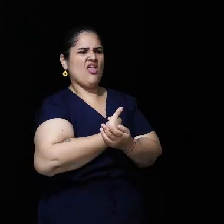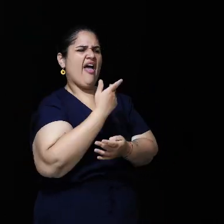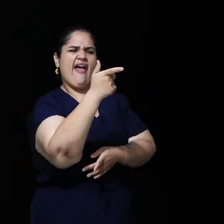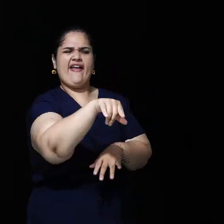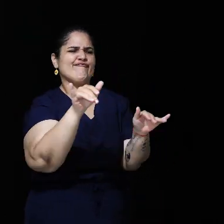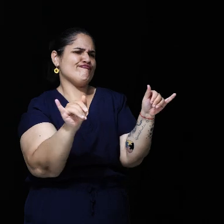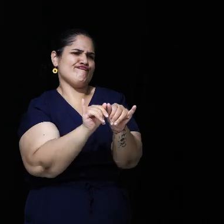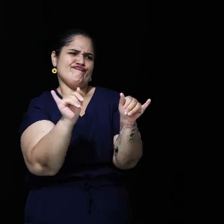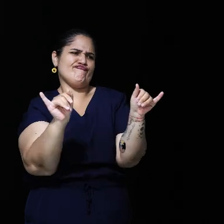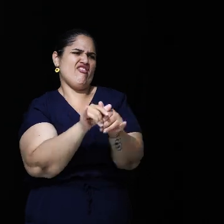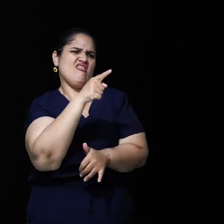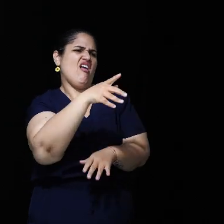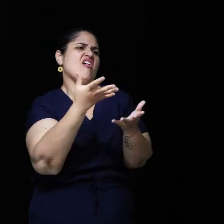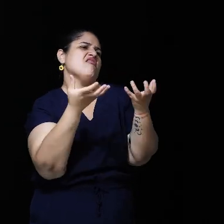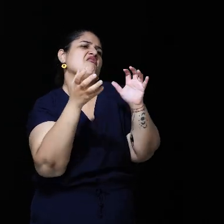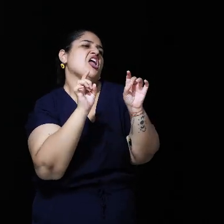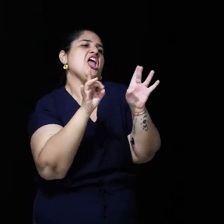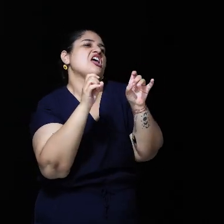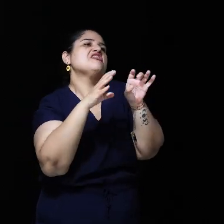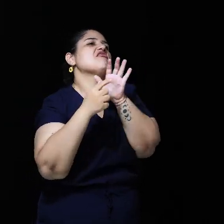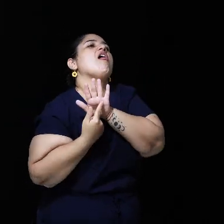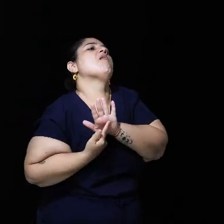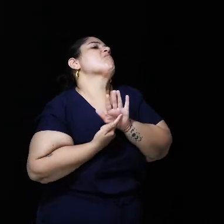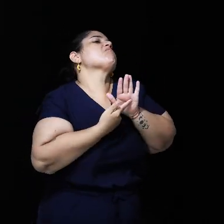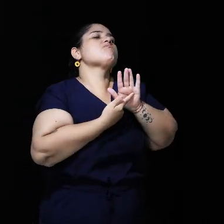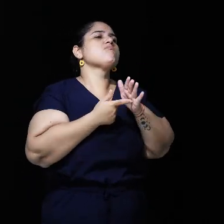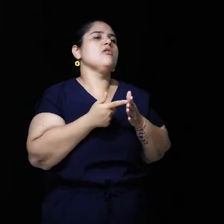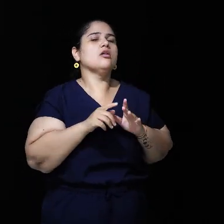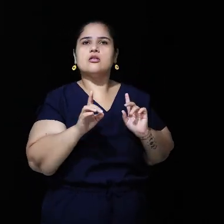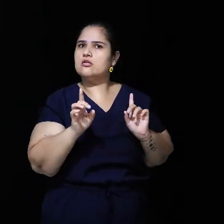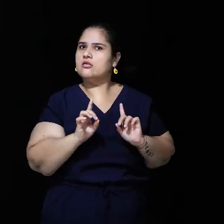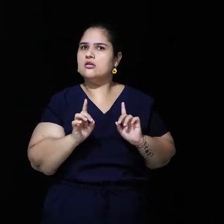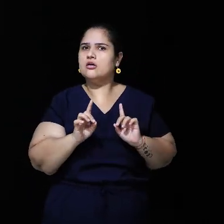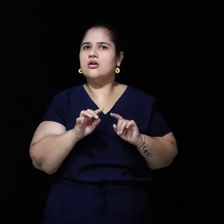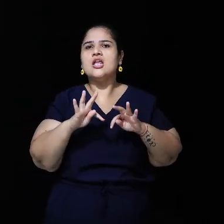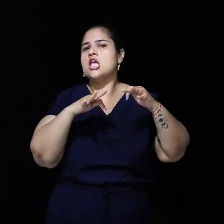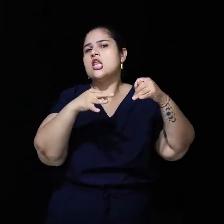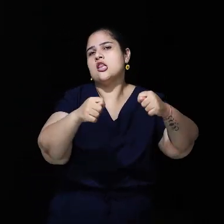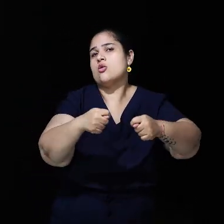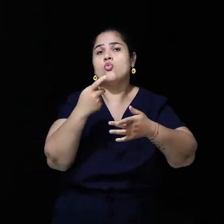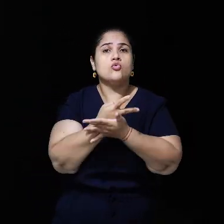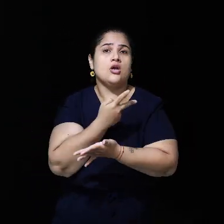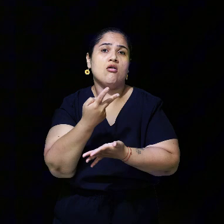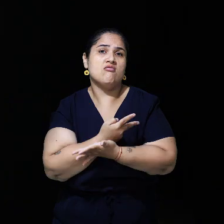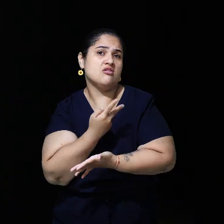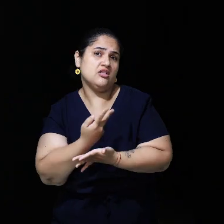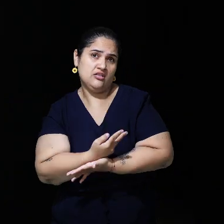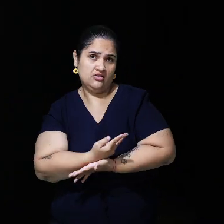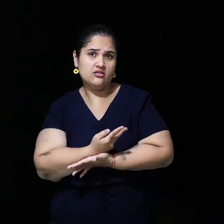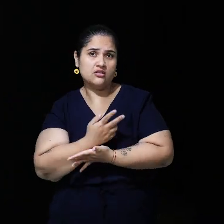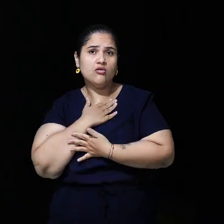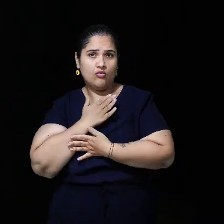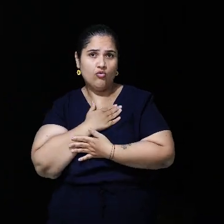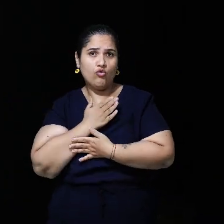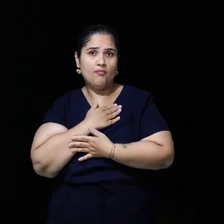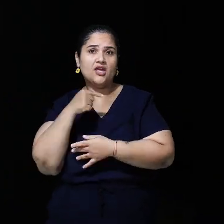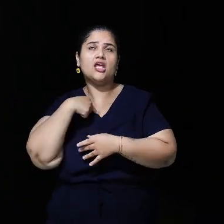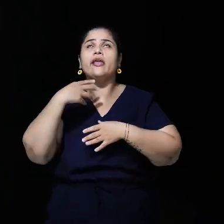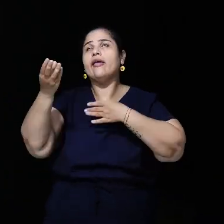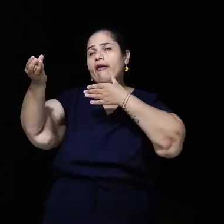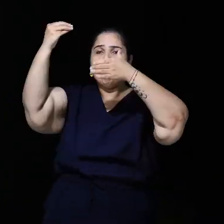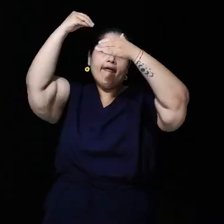fazendo isso pra me mostrar. E que tudo que tava acontecendo, que eu coloquei isso na minha